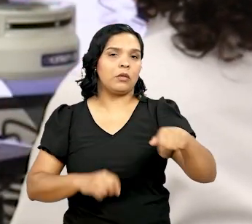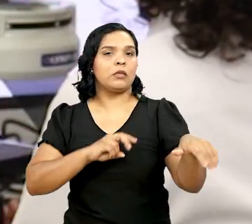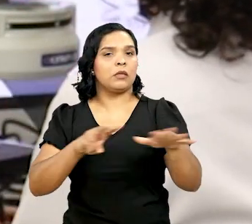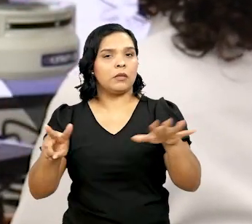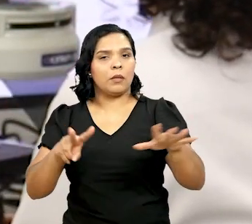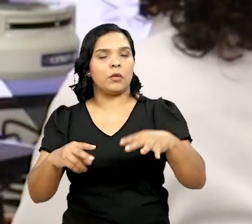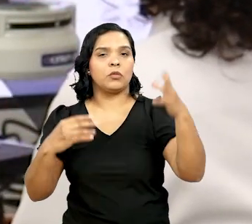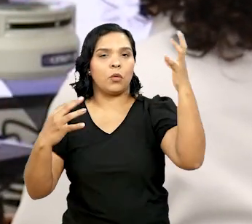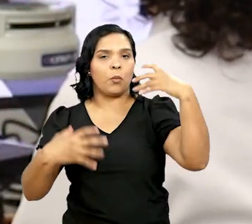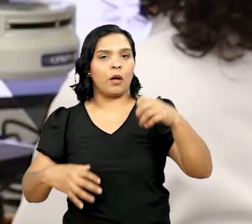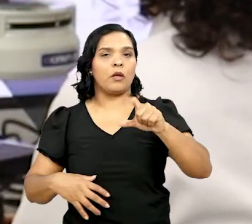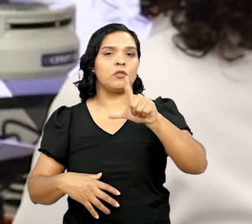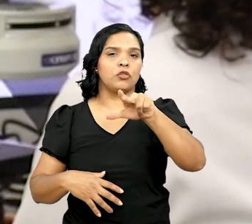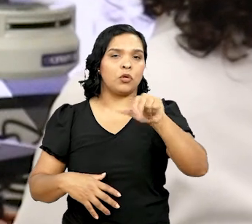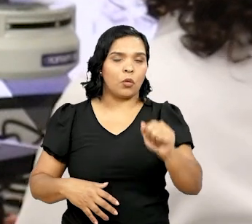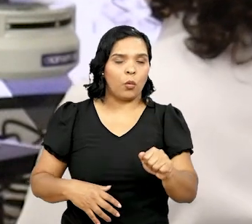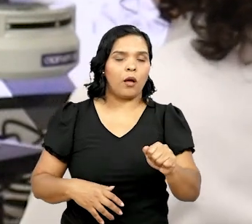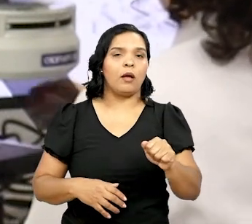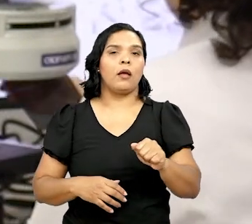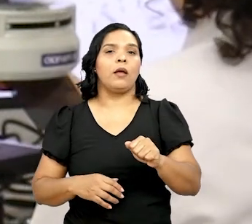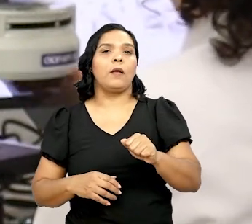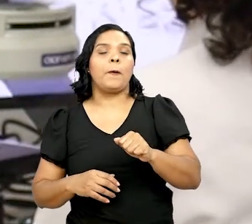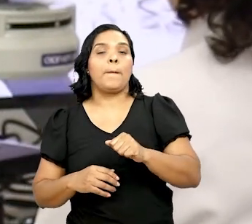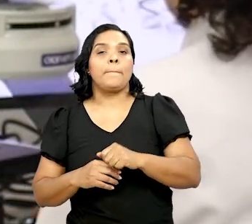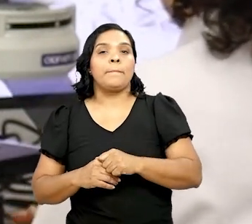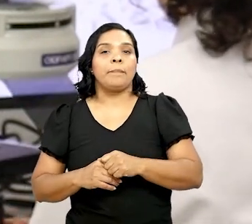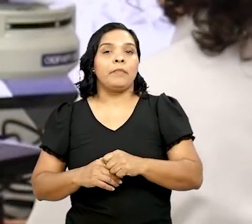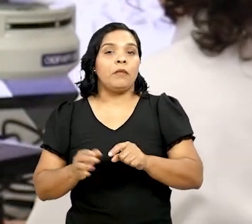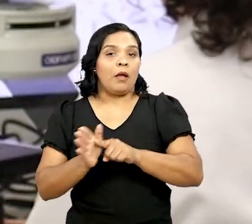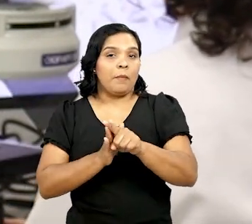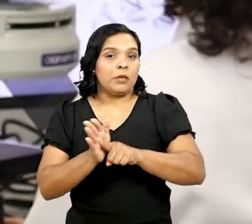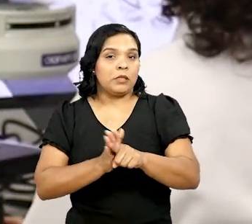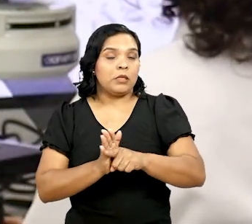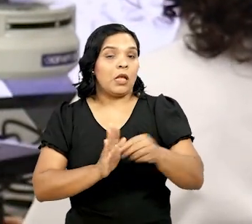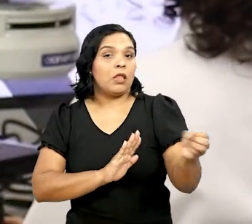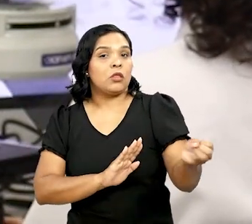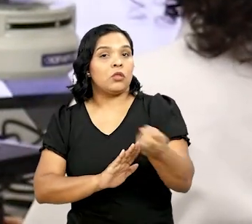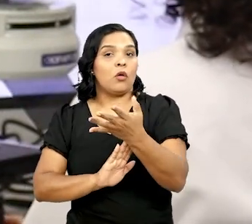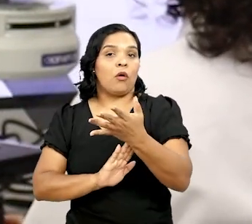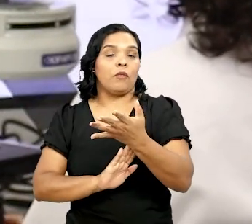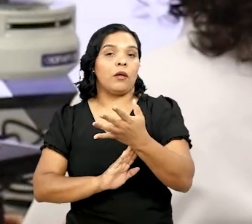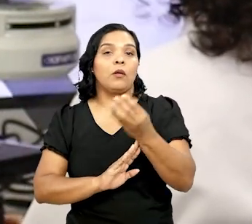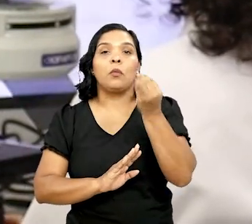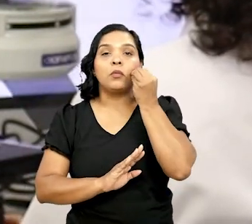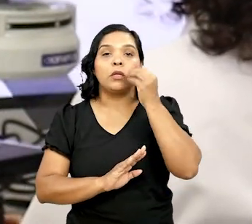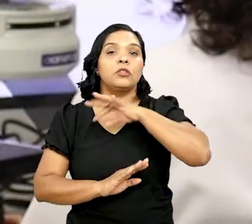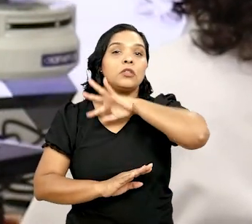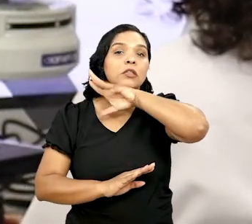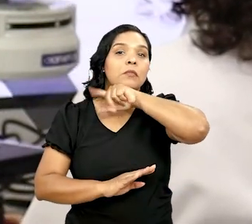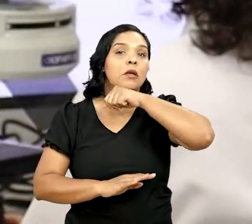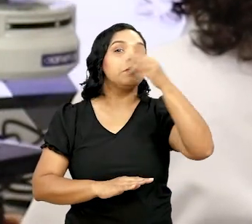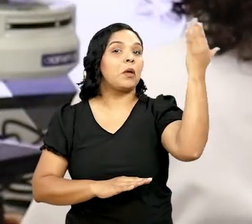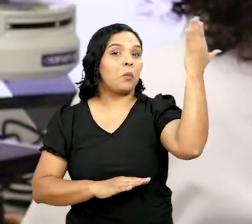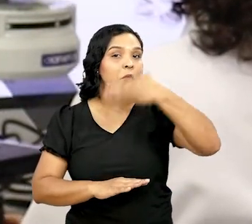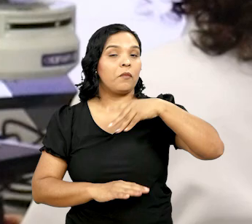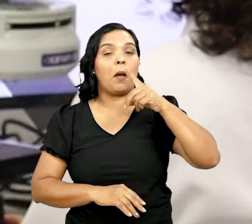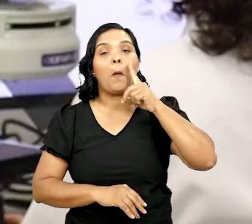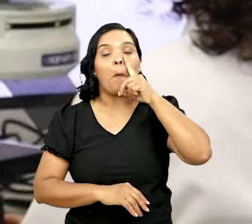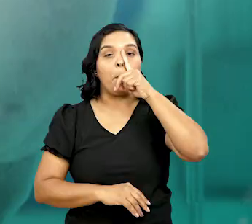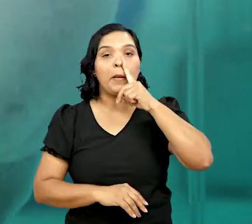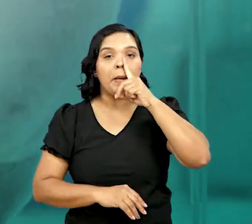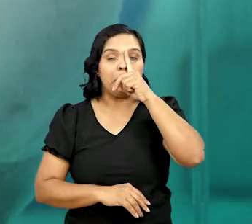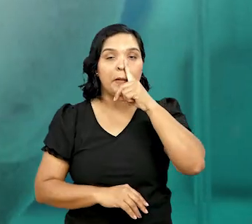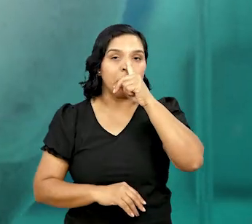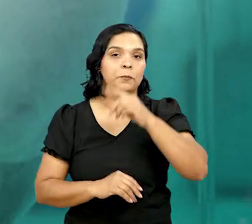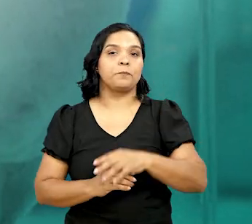anos aplicando semanalmente o banho de lua, motivou uma pesquisa ainda inédita no Brasil: o teste em animais para comprovar esse